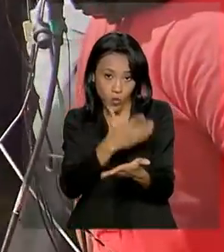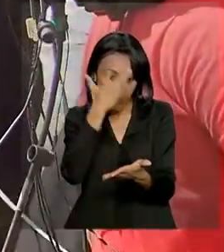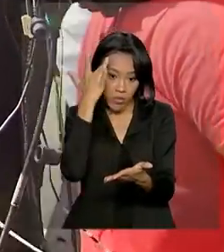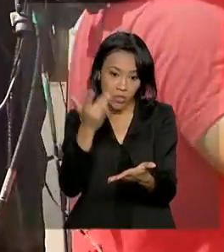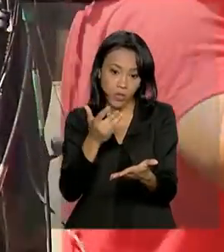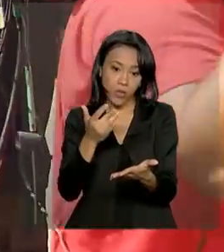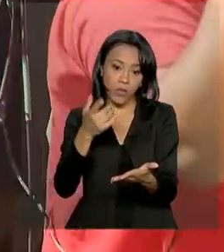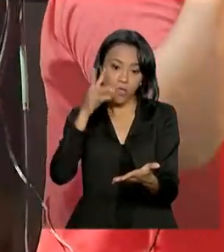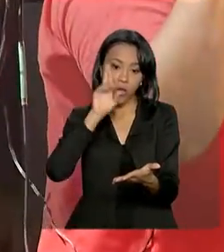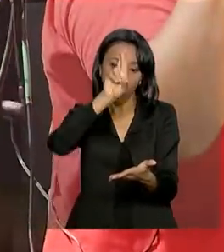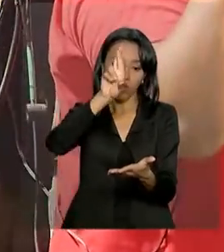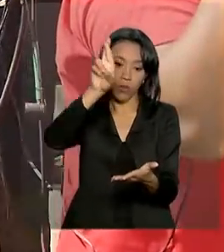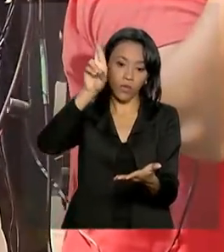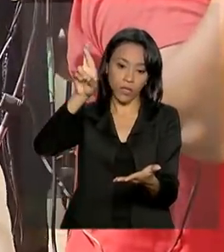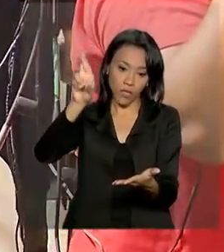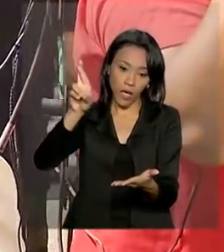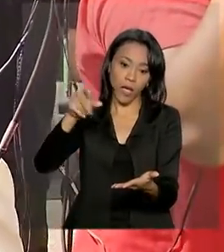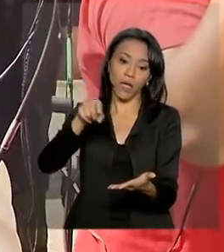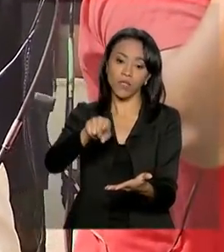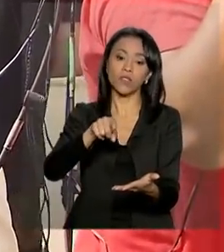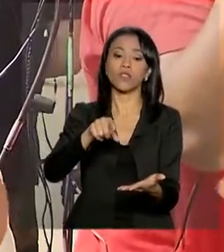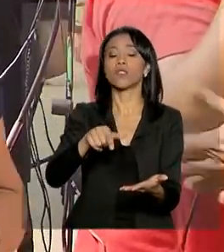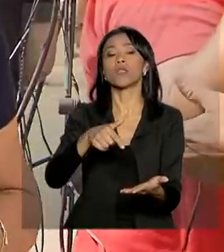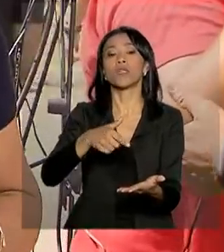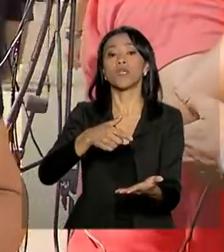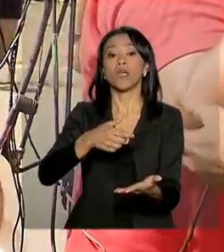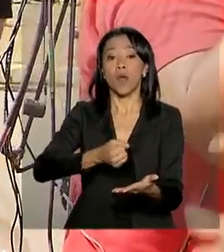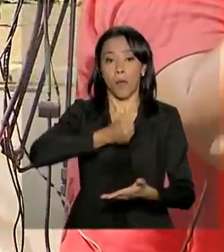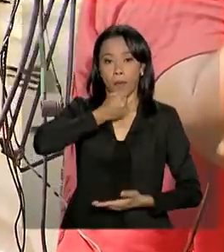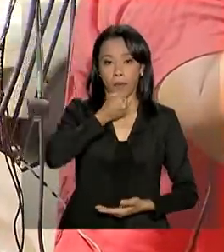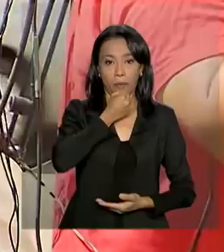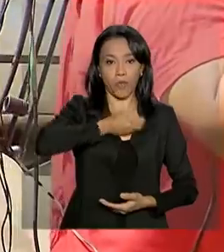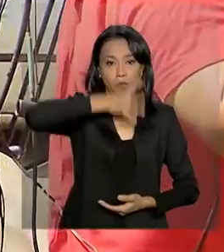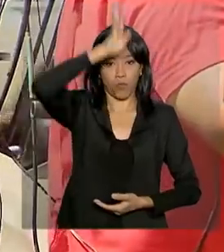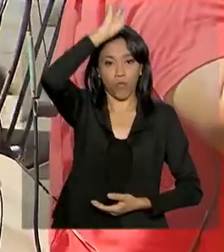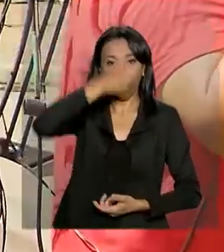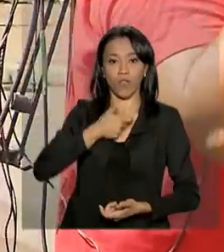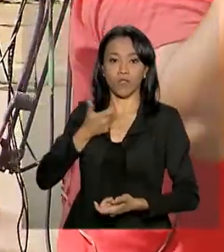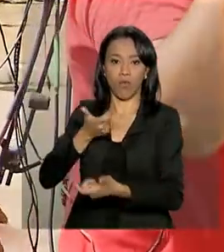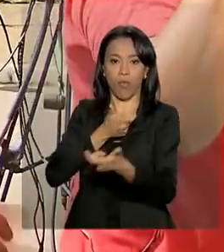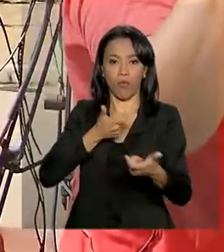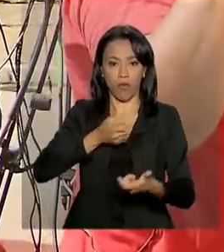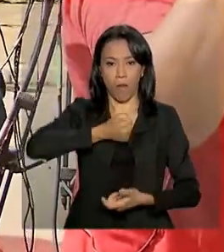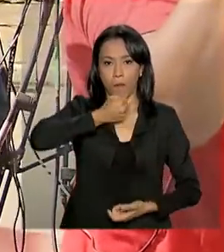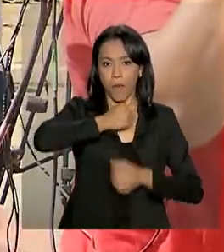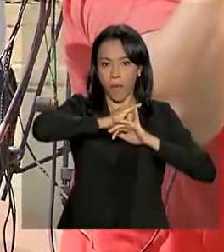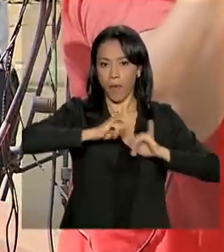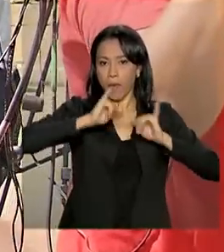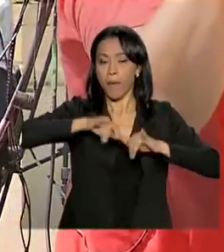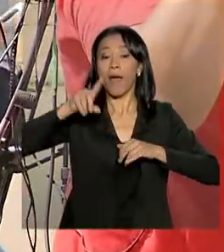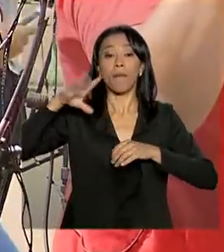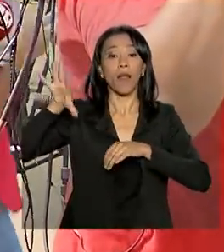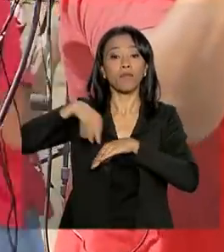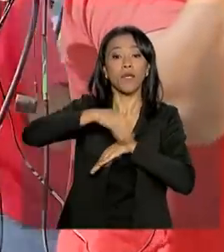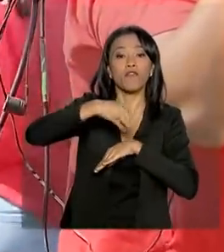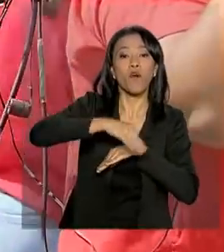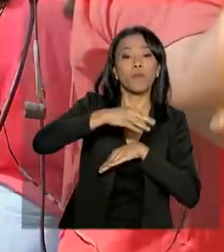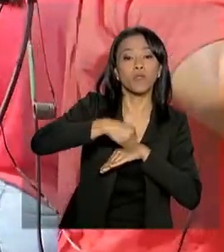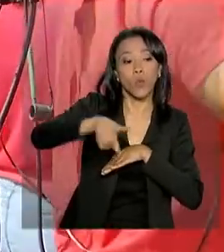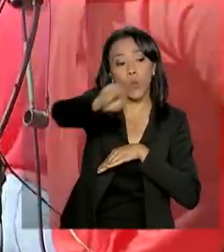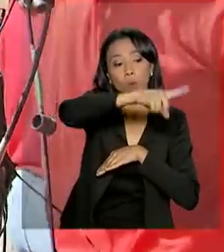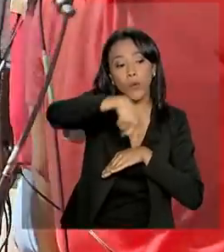algumas autoridades. A gente vê ali, me parece ser o porta-voz do Corpo de Bombeiros, o Tenente Pedro Aihara, para dar informações aos jornalistas que estão reunidos